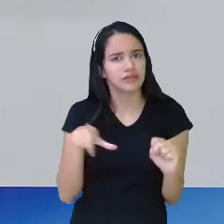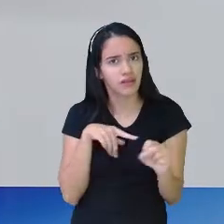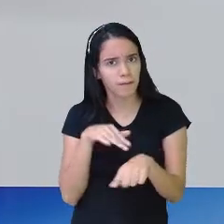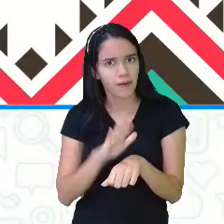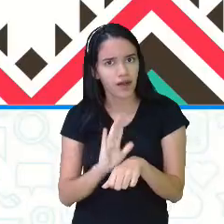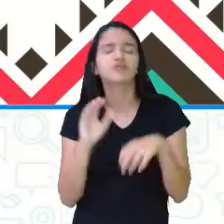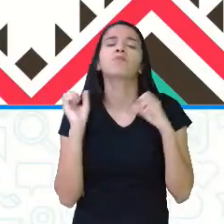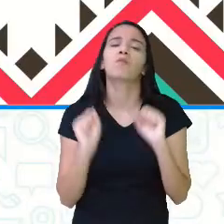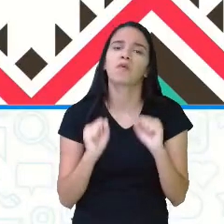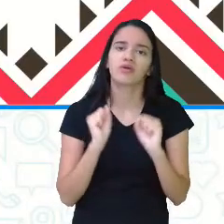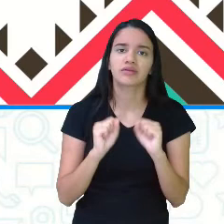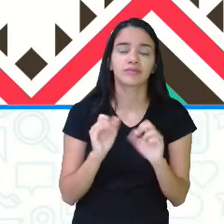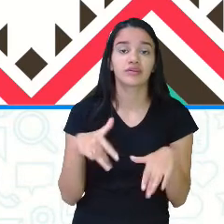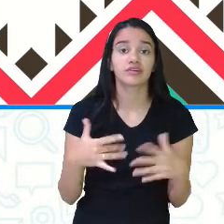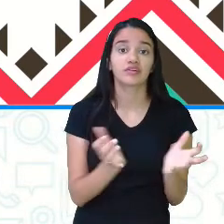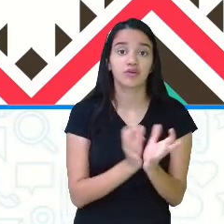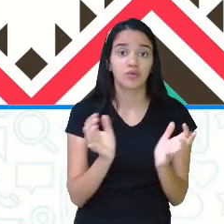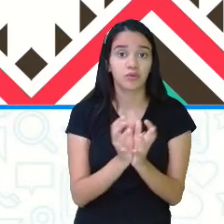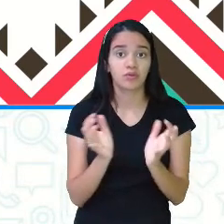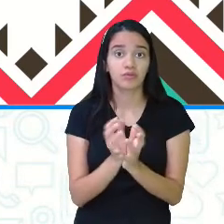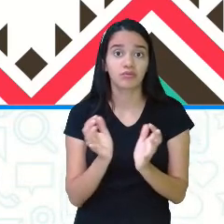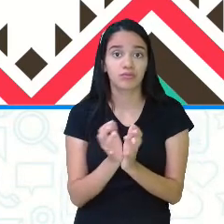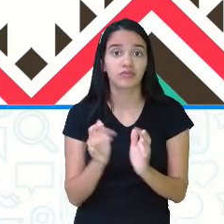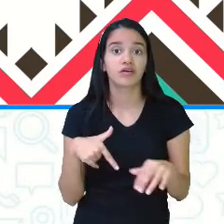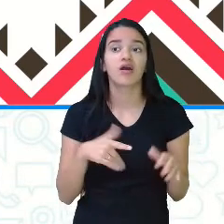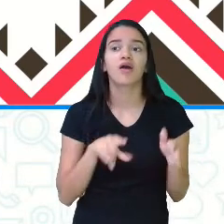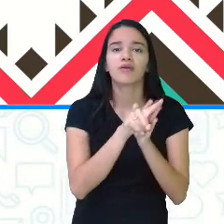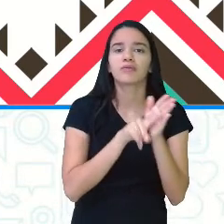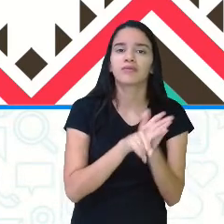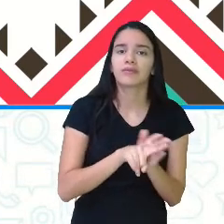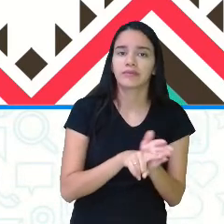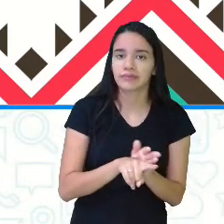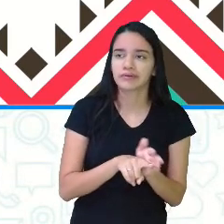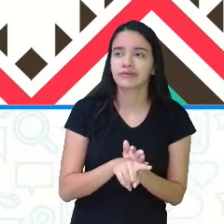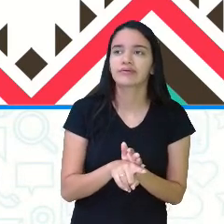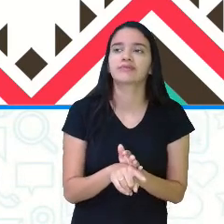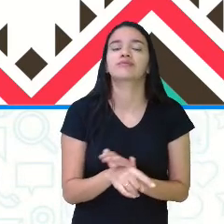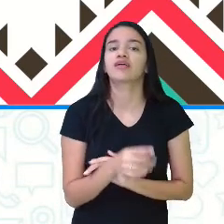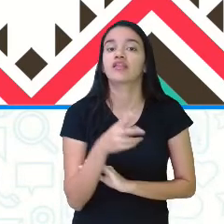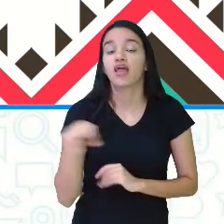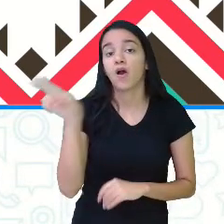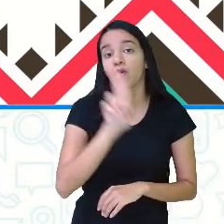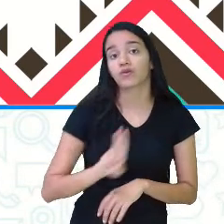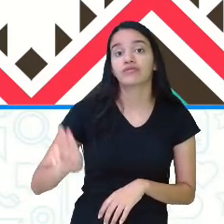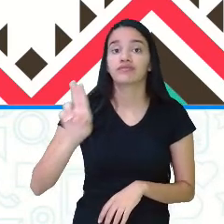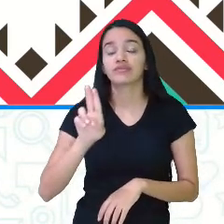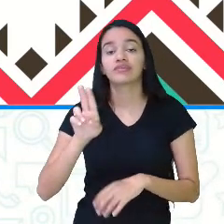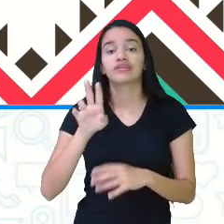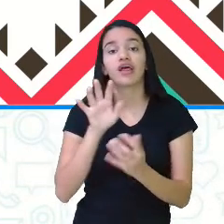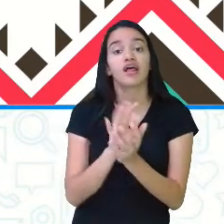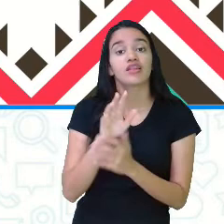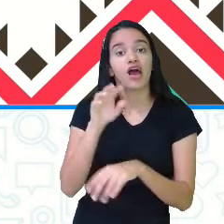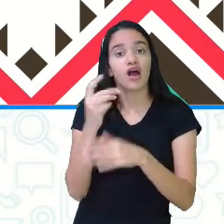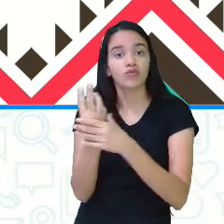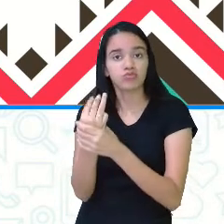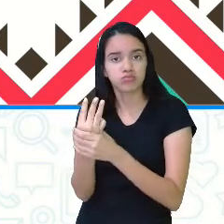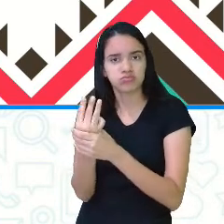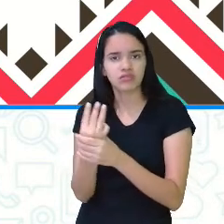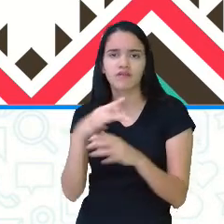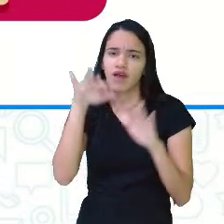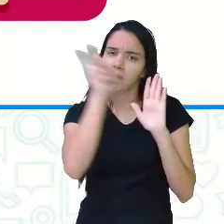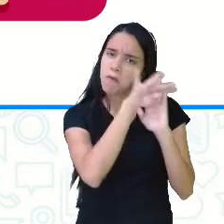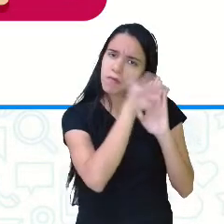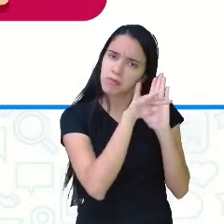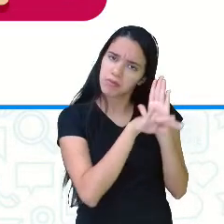que pode ter mais. Esses aqui a gente viu na pesquisa da Universidade Federal de Pernambuco, que eles estavam lá